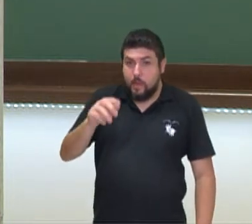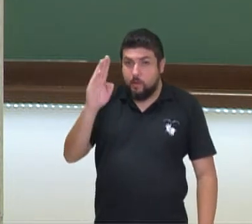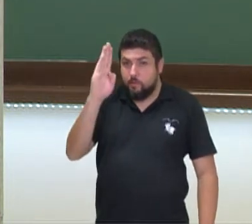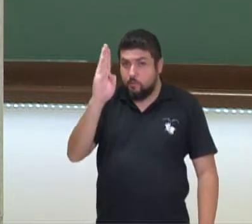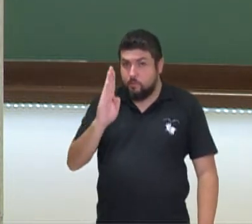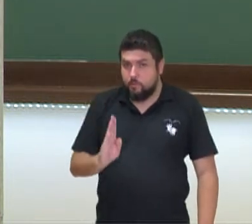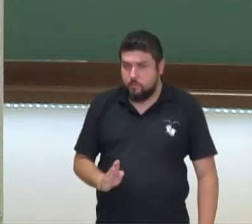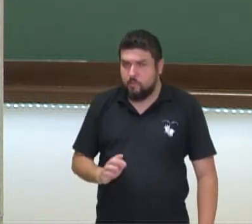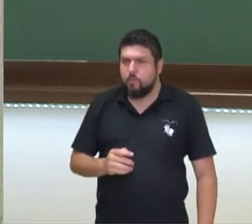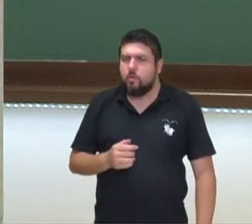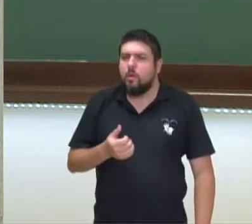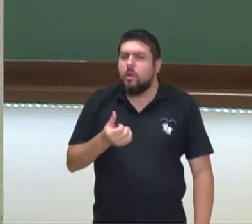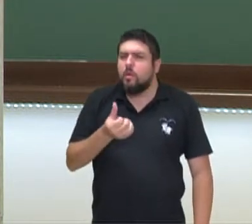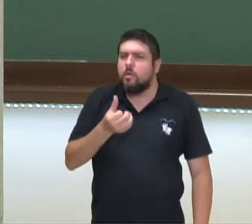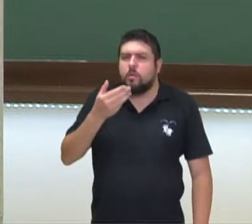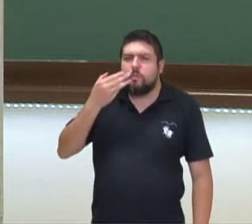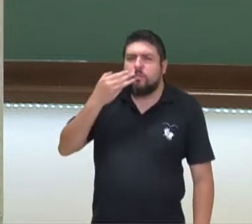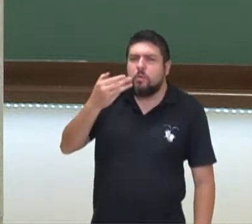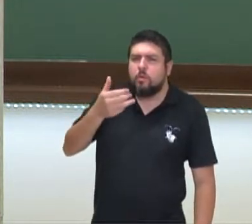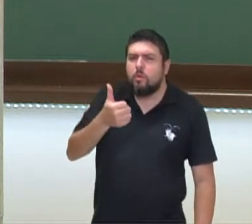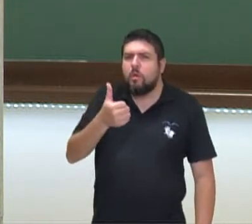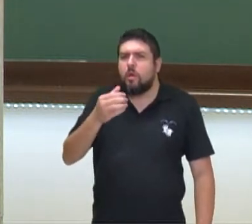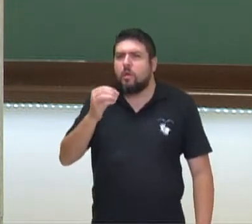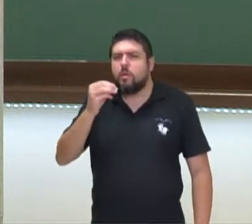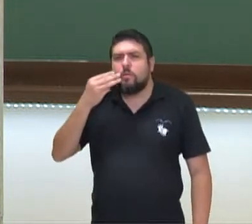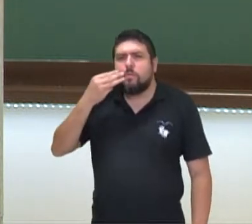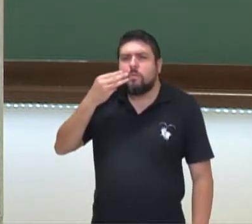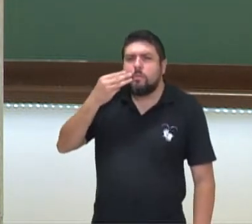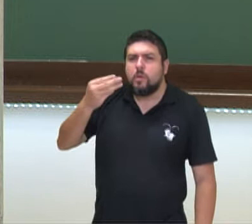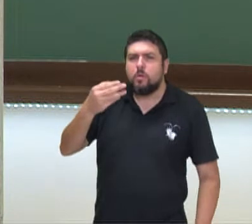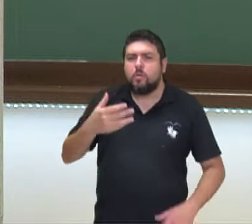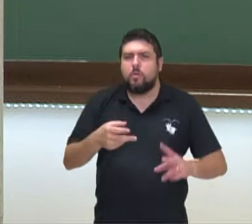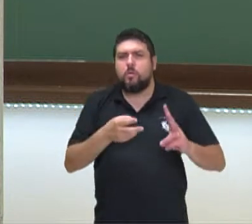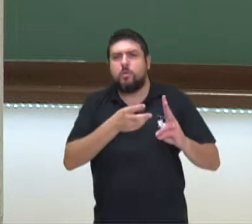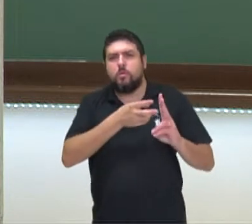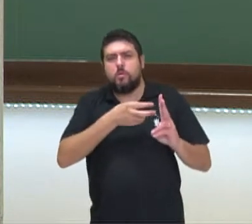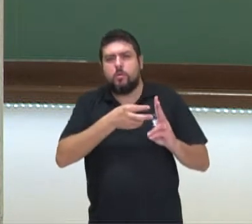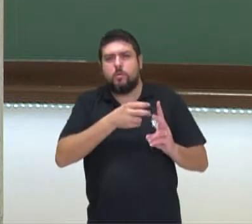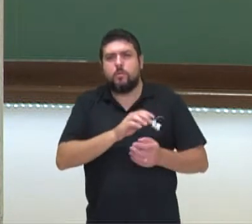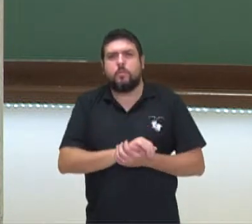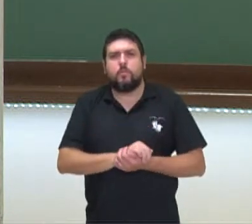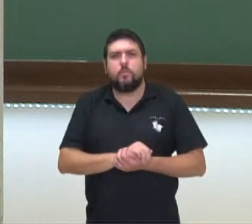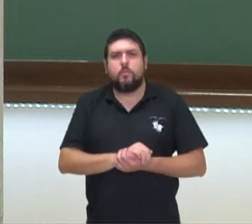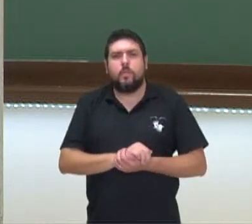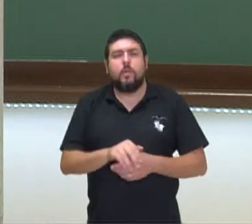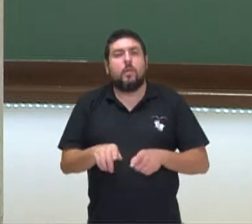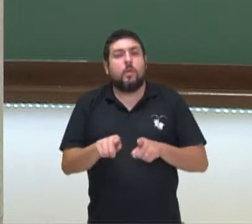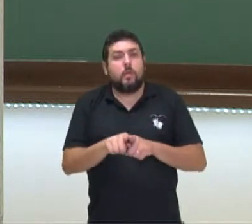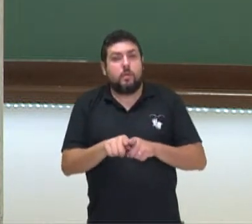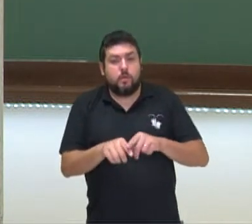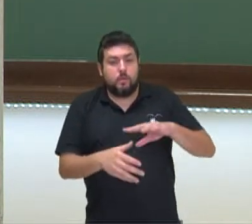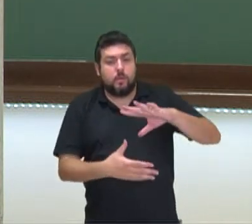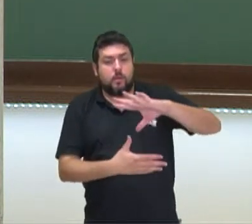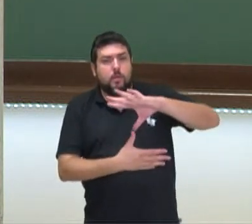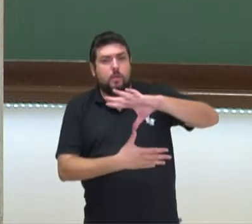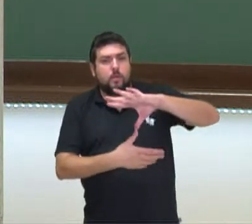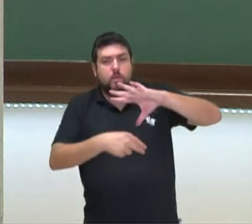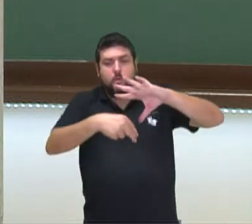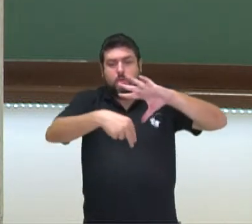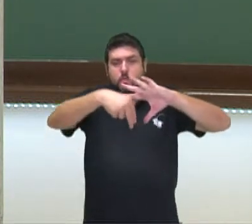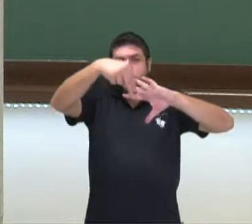milhões de indígenas que viviam, Daí nós vamos ter aí outras civilizações na América, na parte norte, na